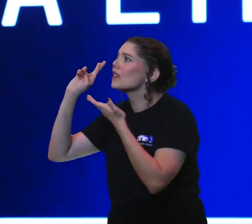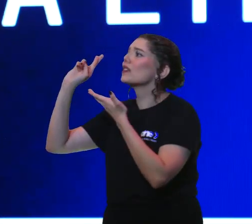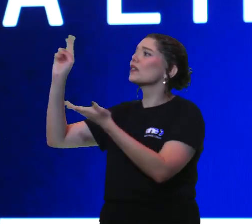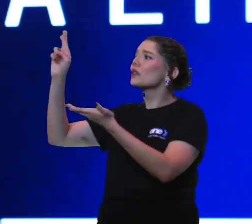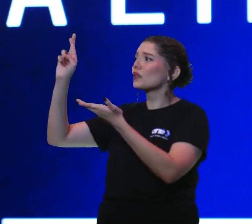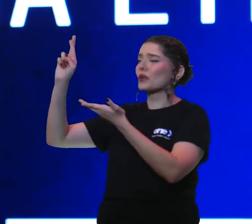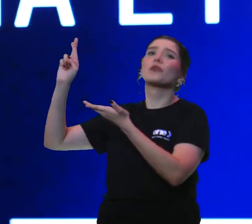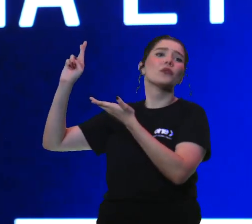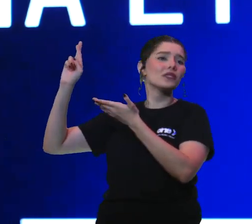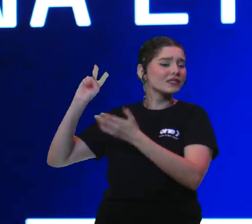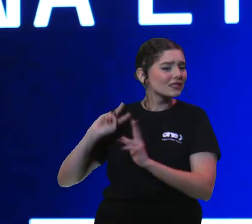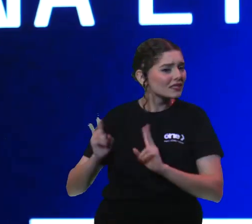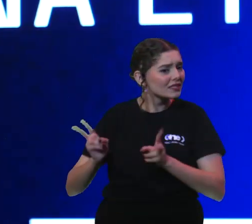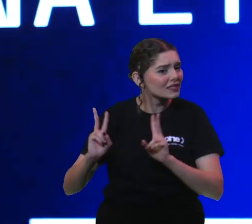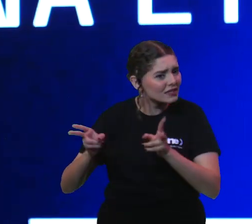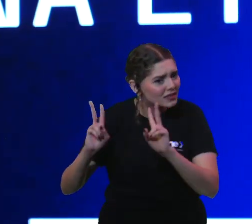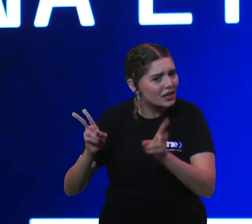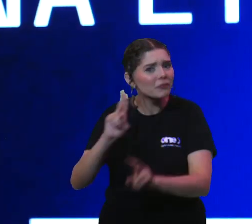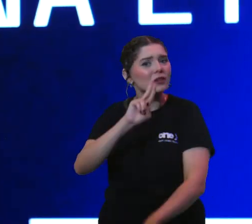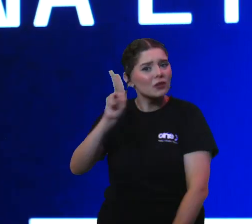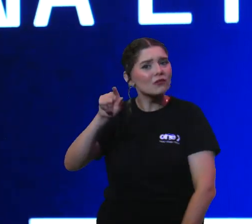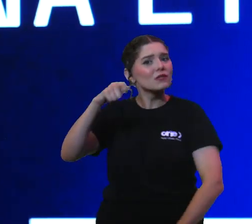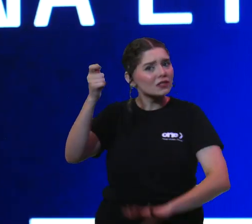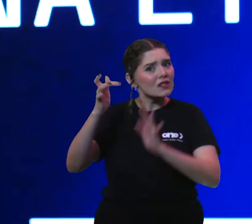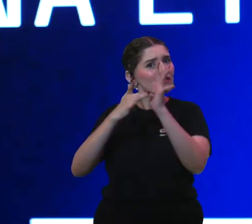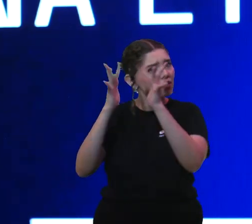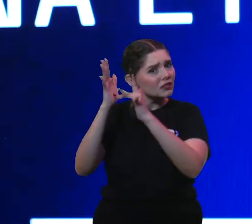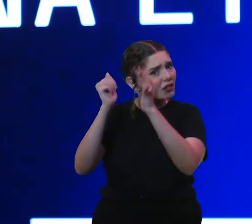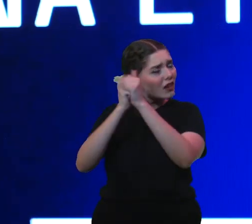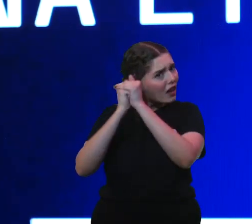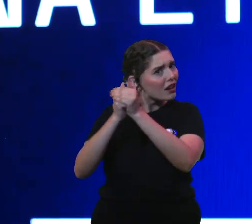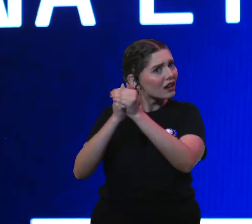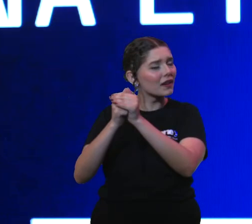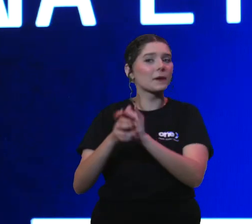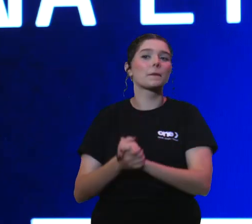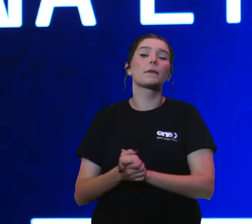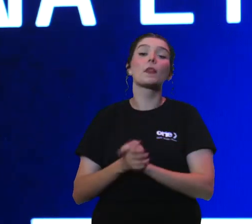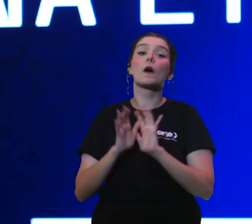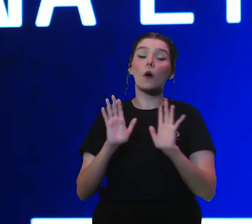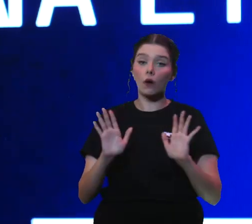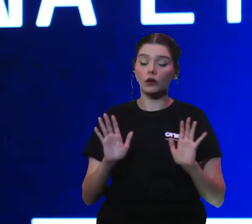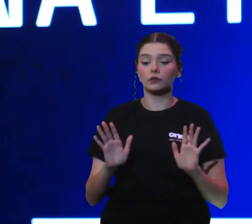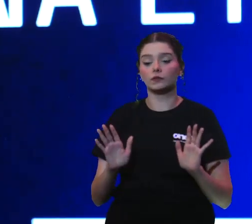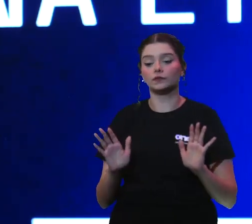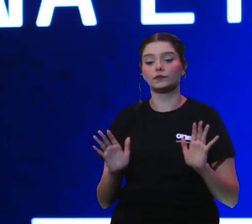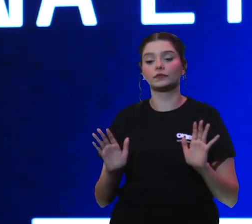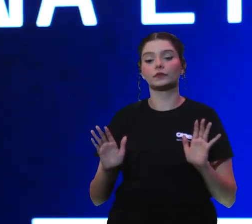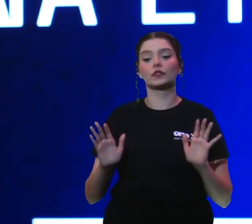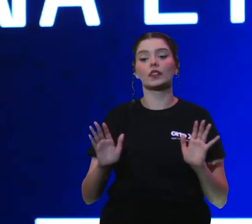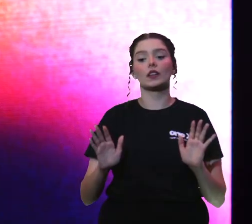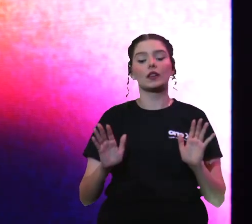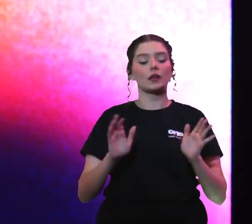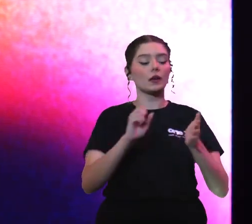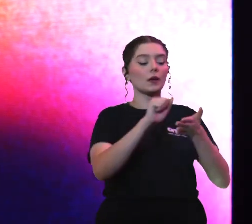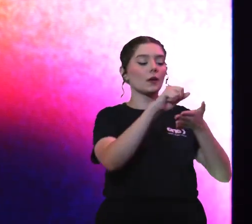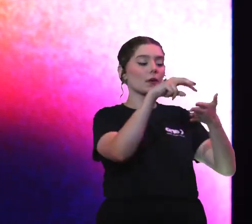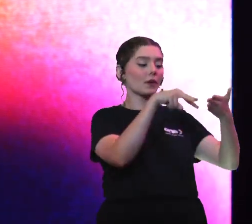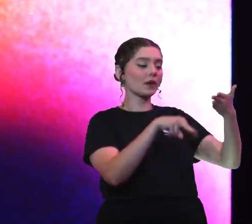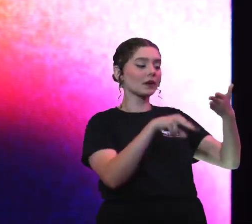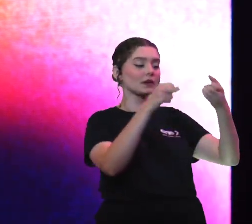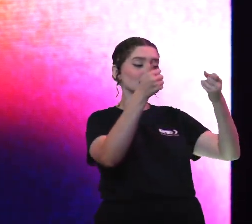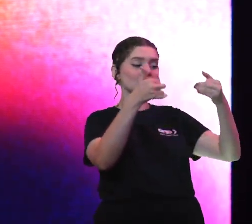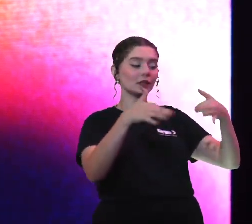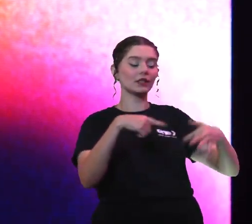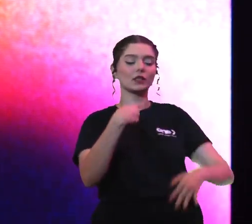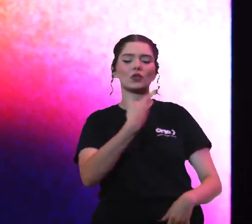fazer coisas inéditas na minha vida e na tua vida, em nome de Jesus. Mas sabe o que é interessante? O texto vai falar que nós precisamos